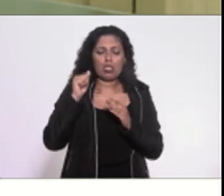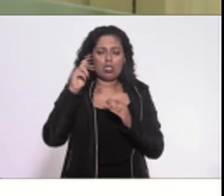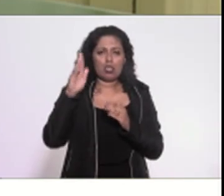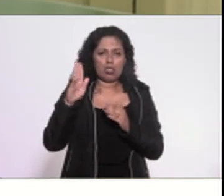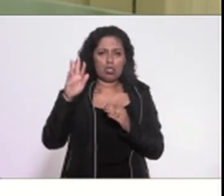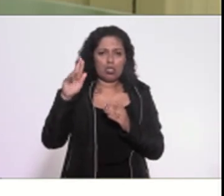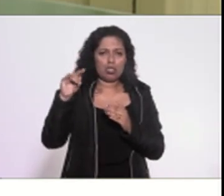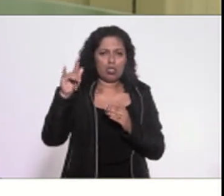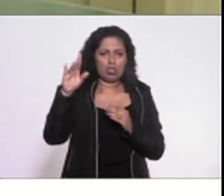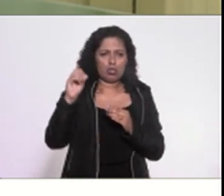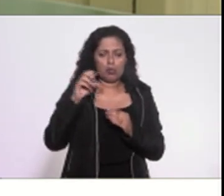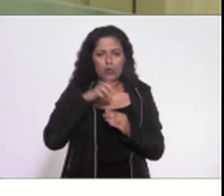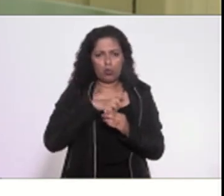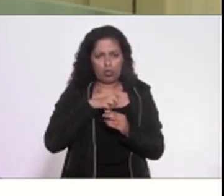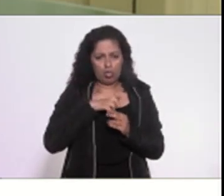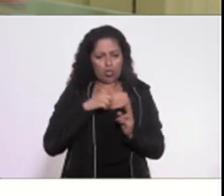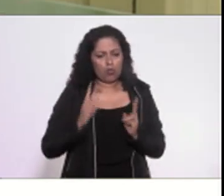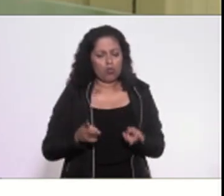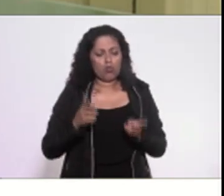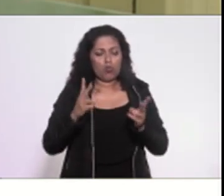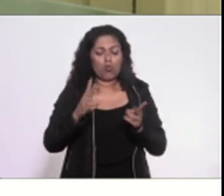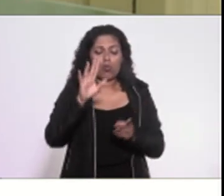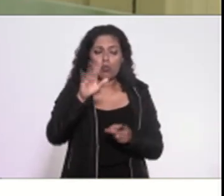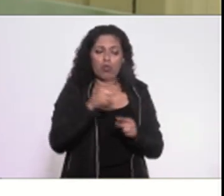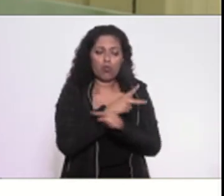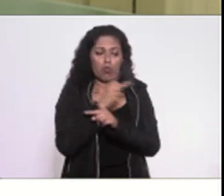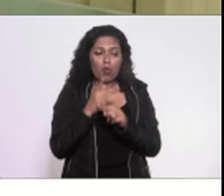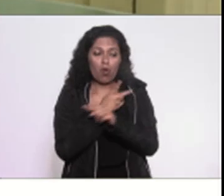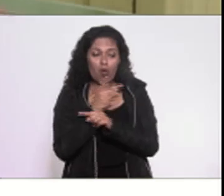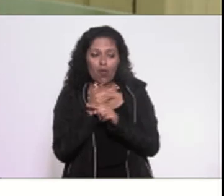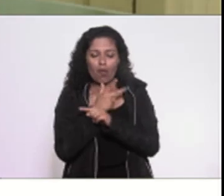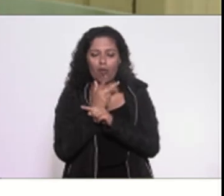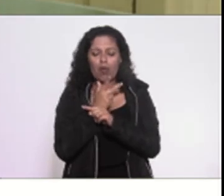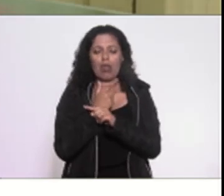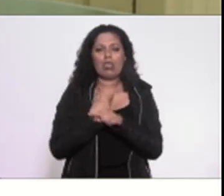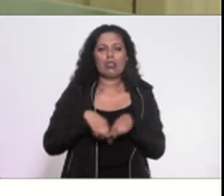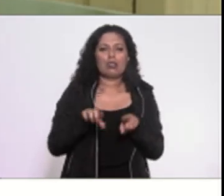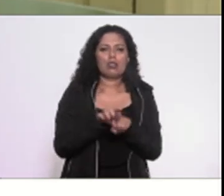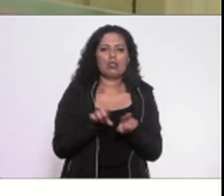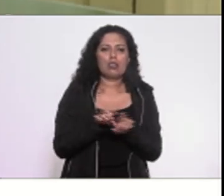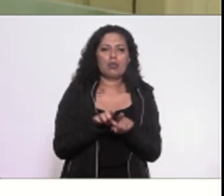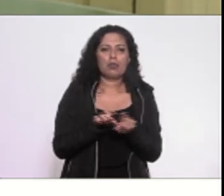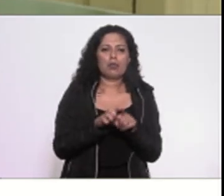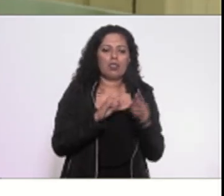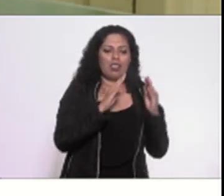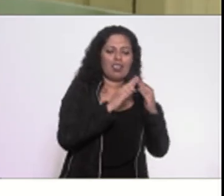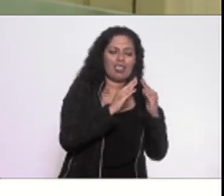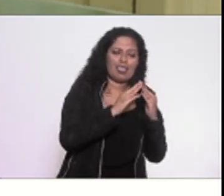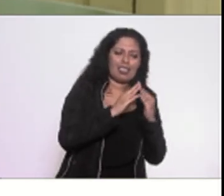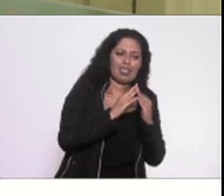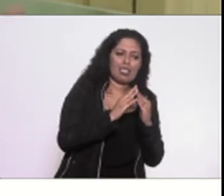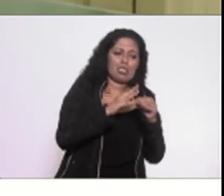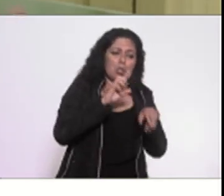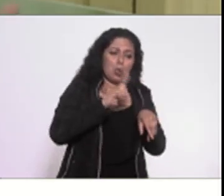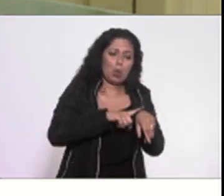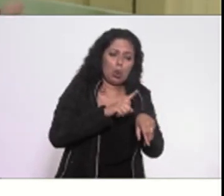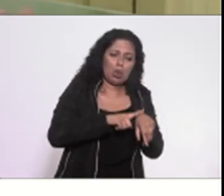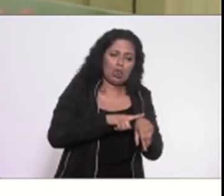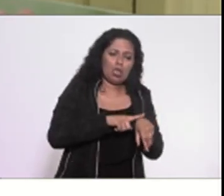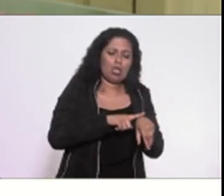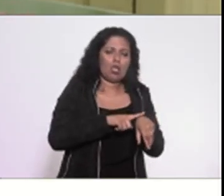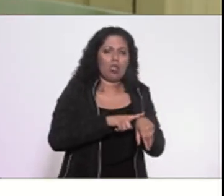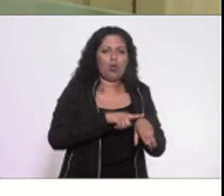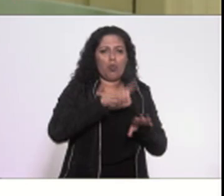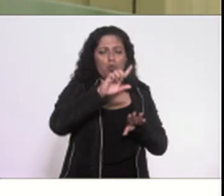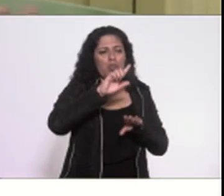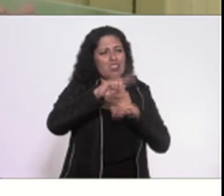mas se manter, mas buscar outras formas também, talvez a casa de passagem, enfim, mas